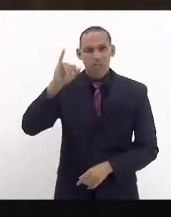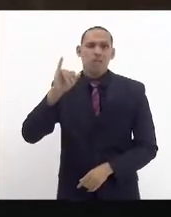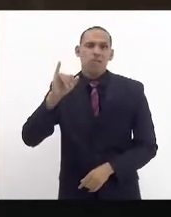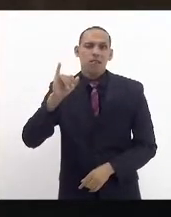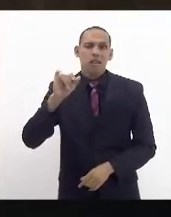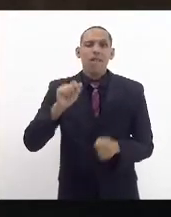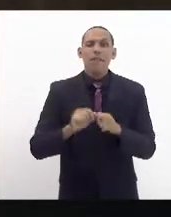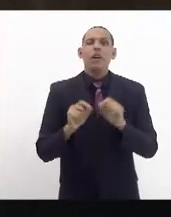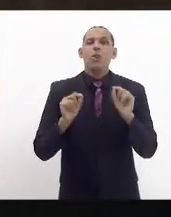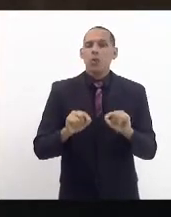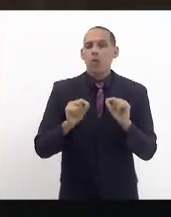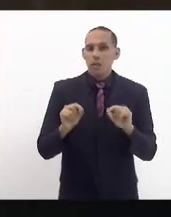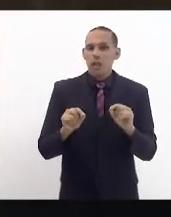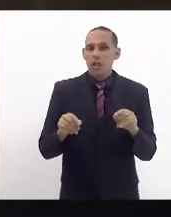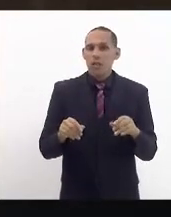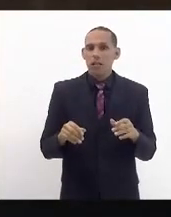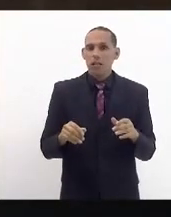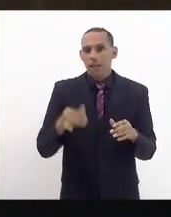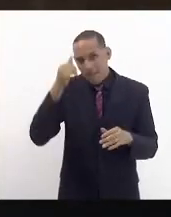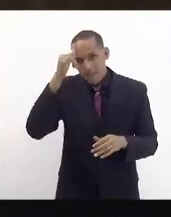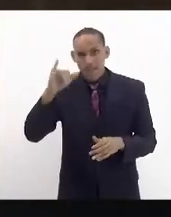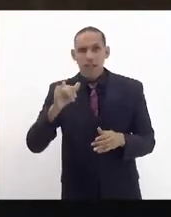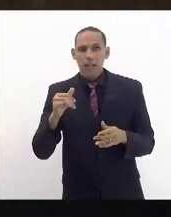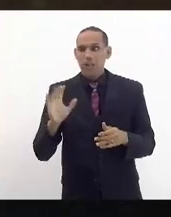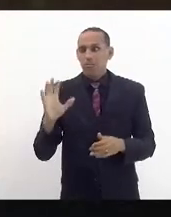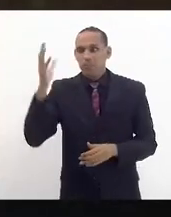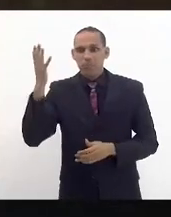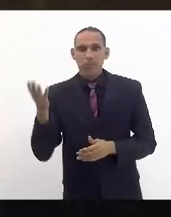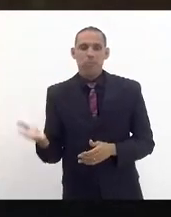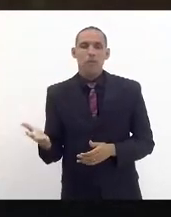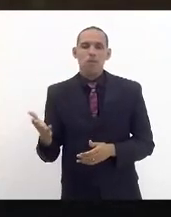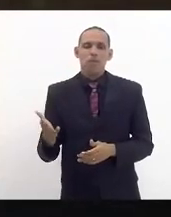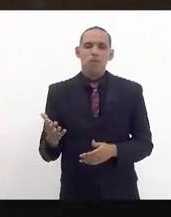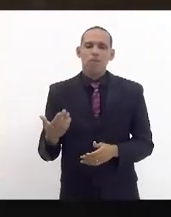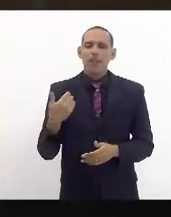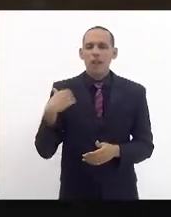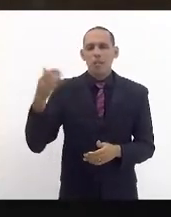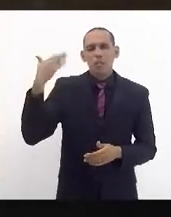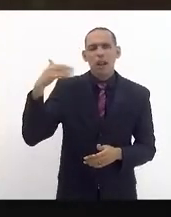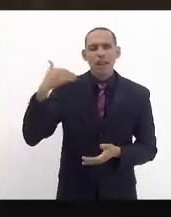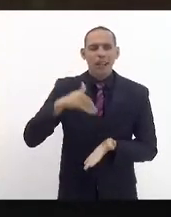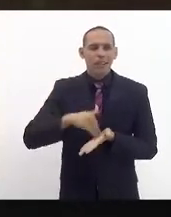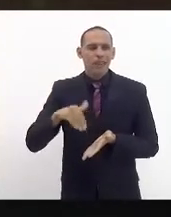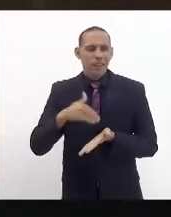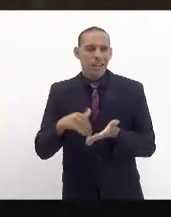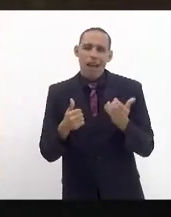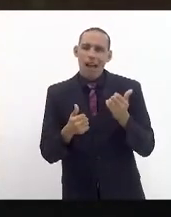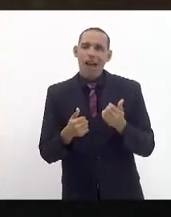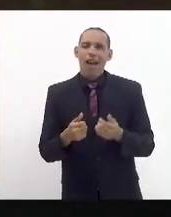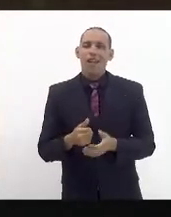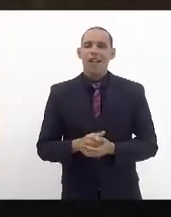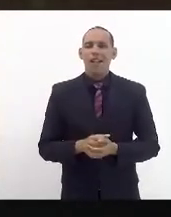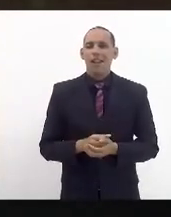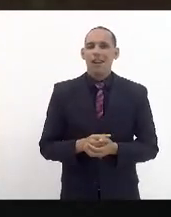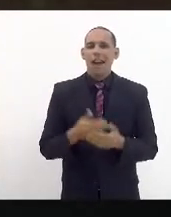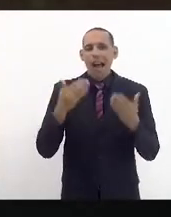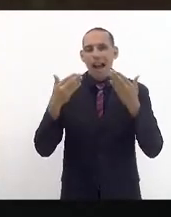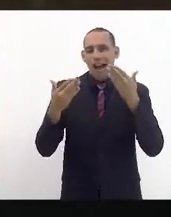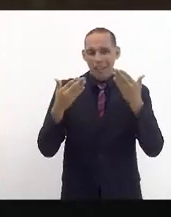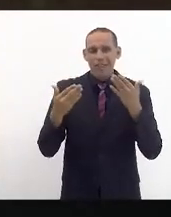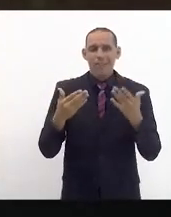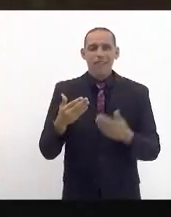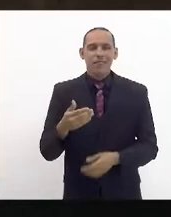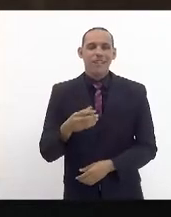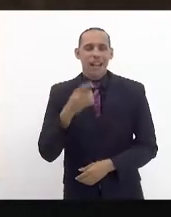que fazer para haver essa prevenção. Quando estive como secretária de assistência, deputada enfermeira